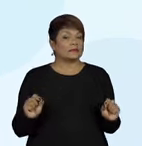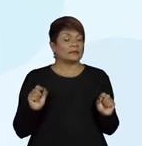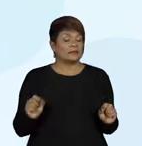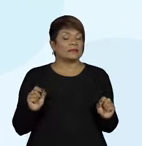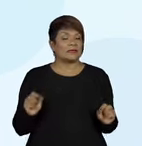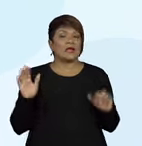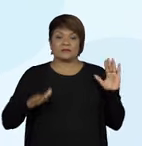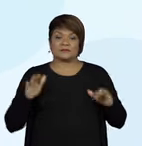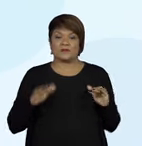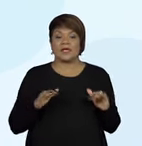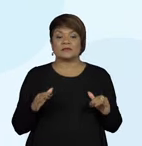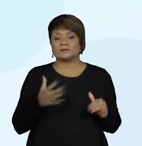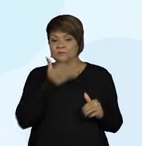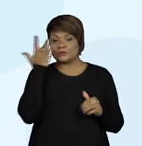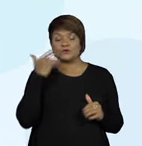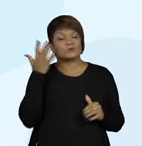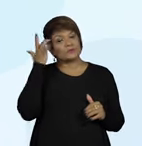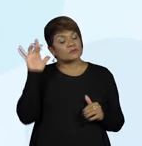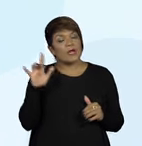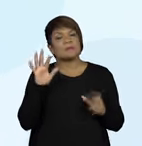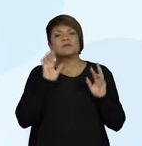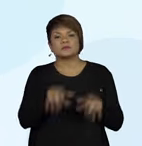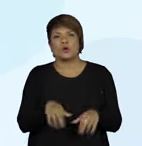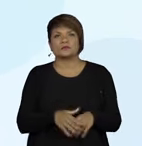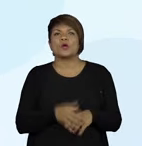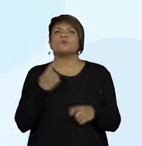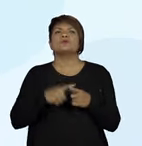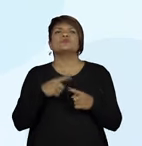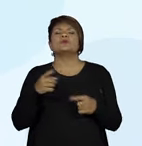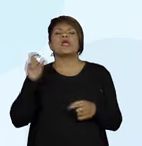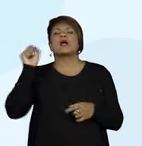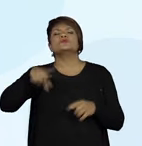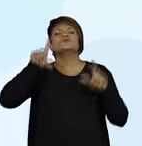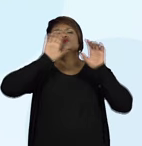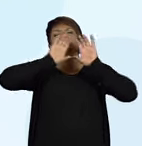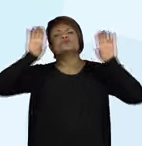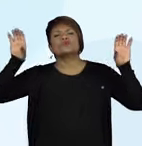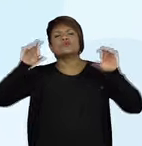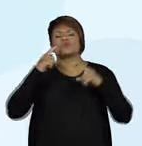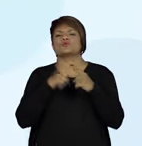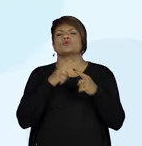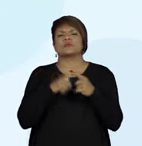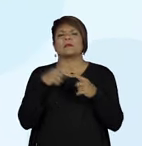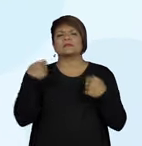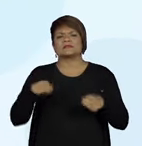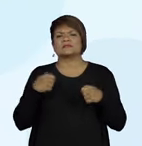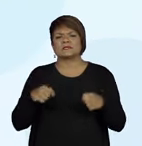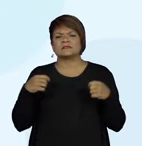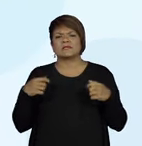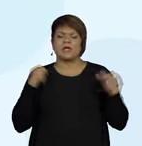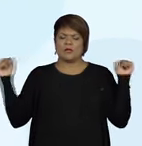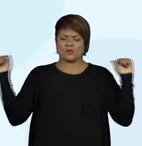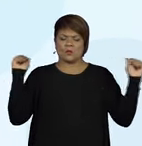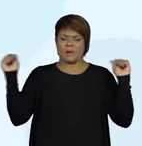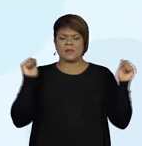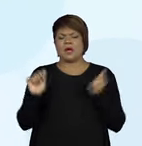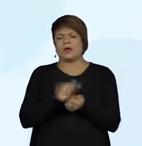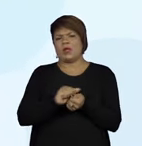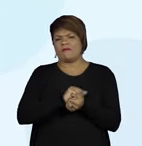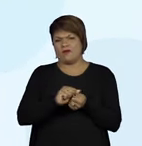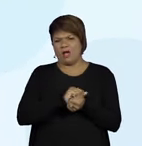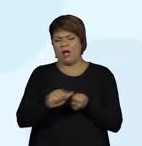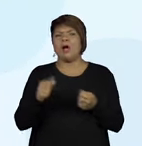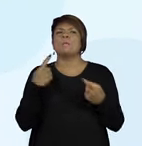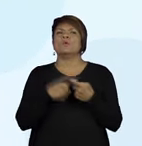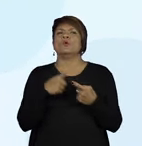responder. Como? Por que o céu é azul? Por que devemos lavar a toalha que usamos depois do banho? Como